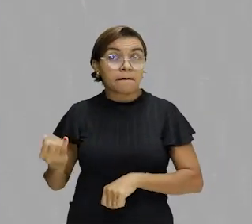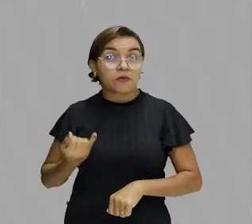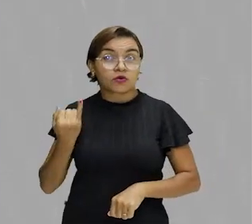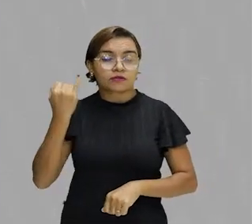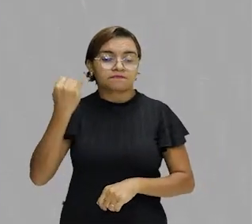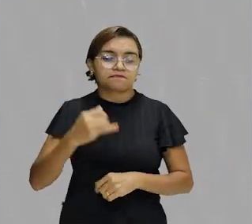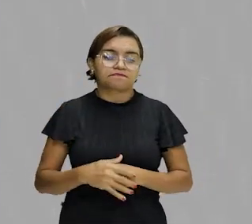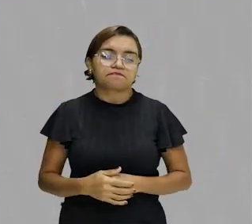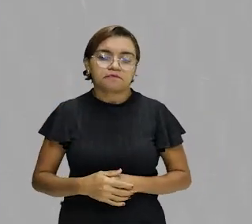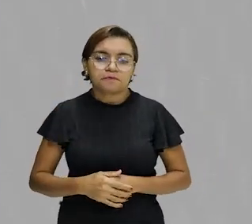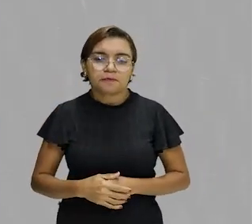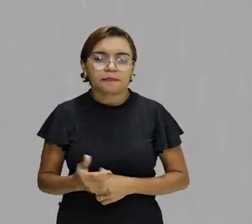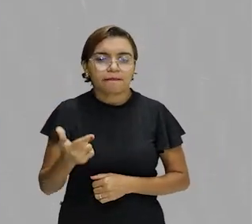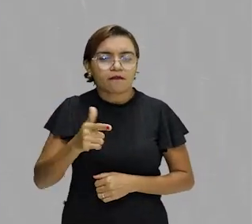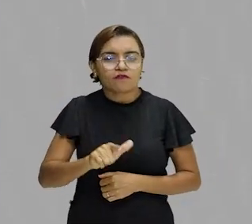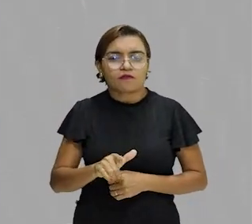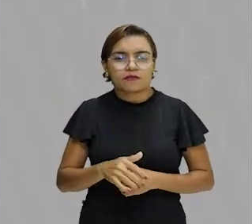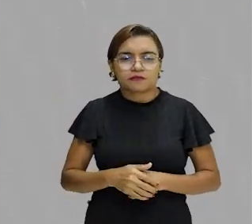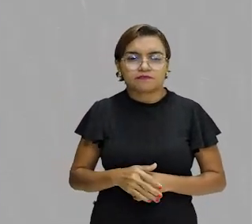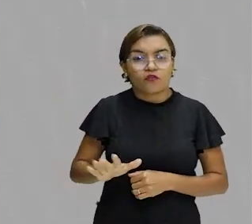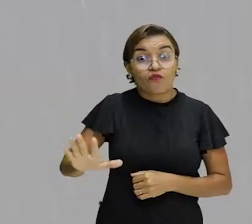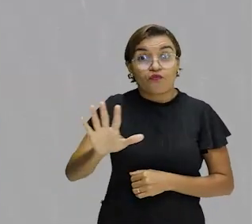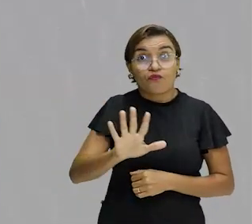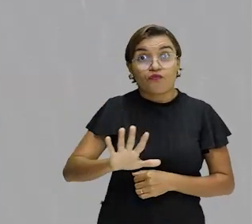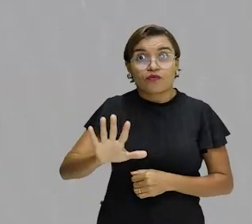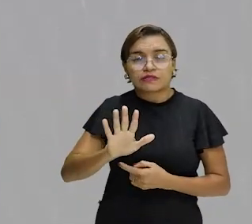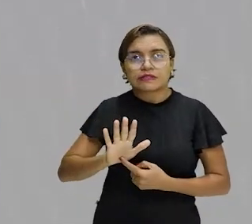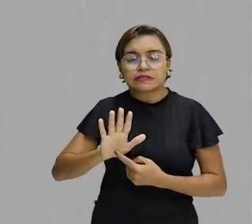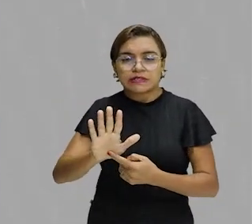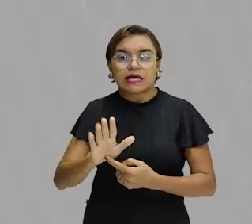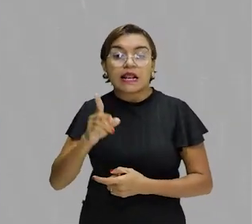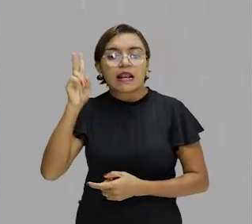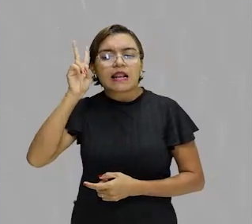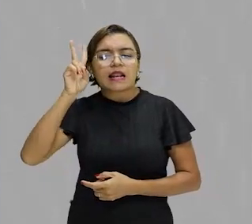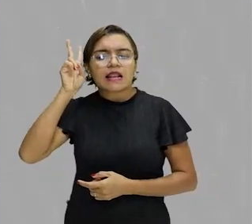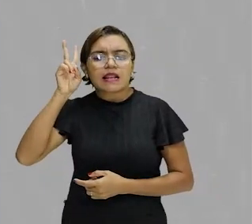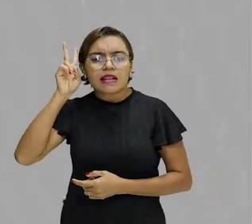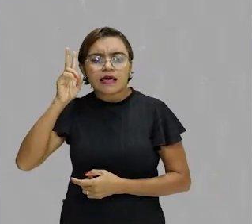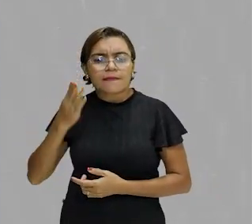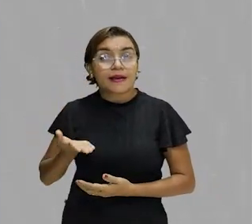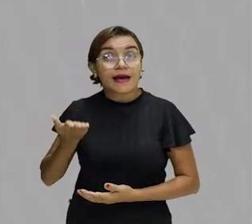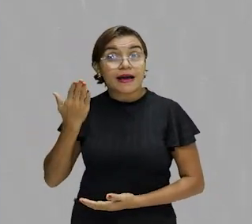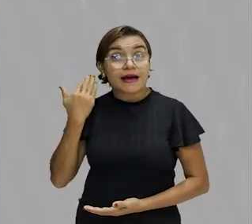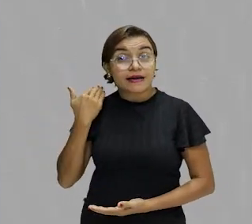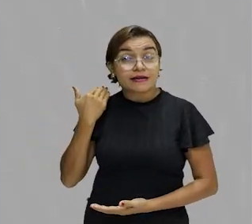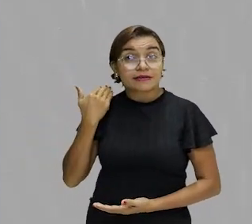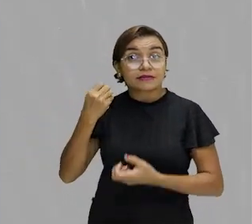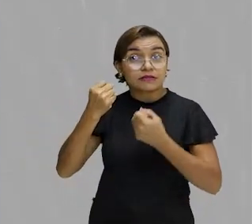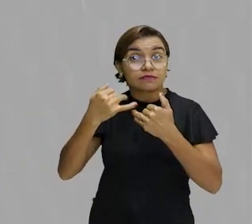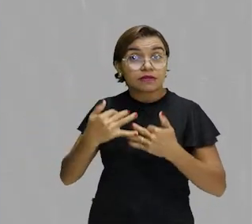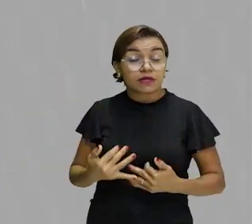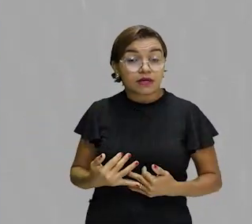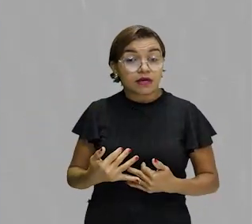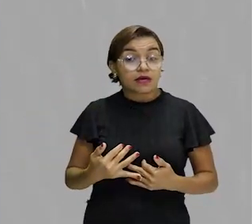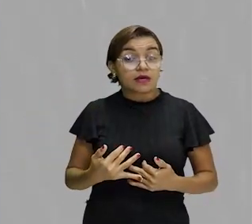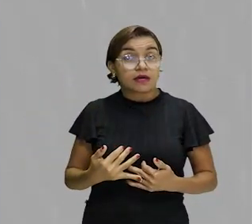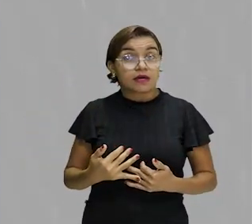pela situação que foi dada, já deu para você perceber como é que funciona a ideia de função inversa. Vamos para o